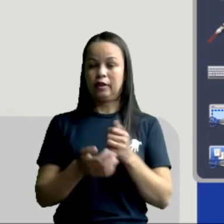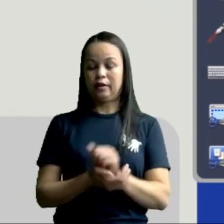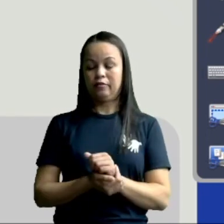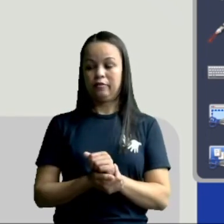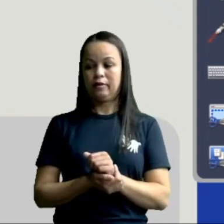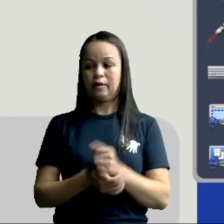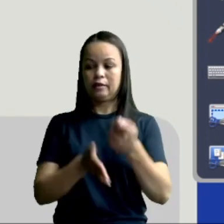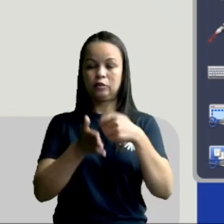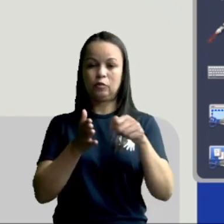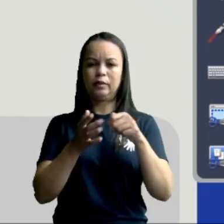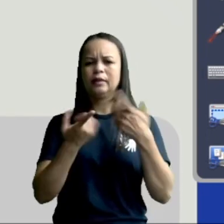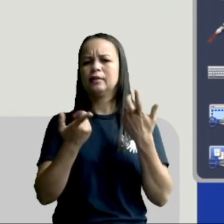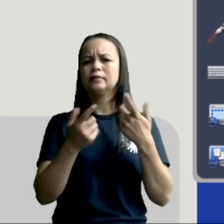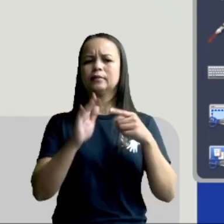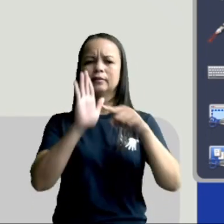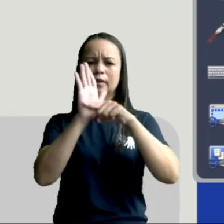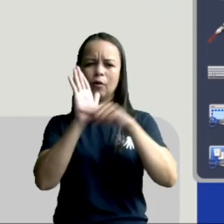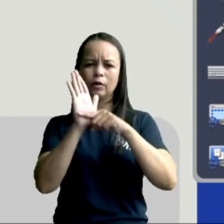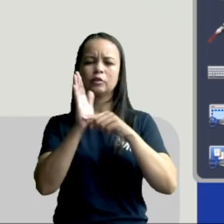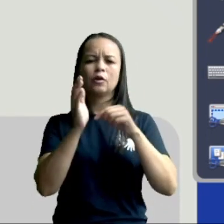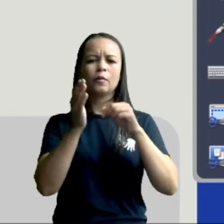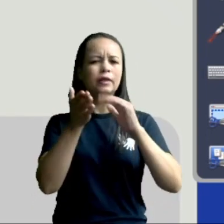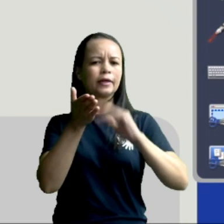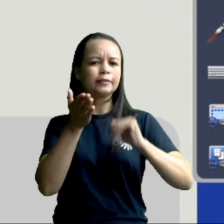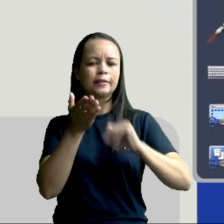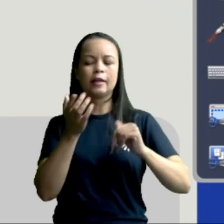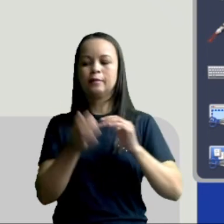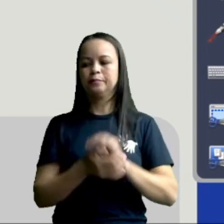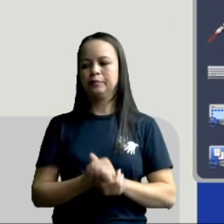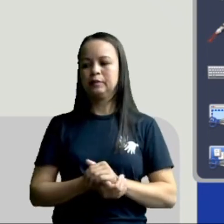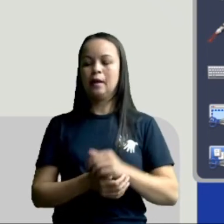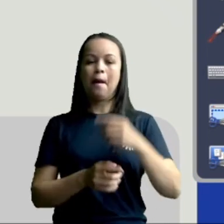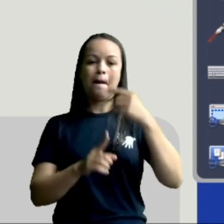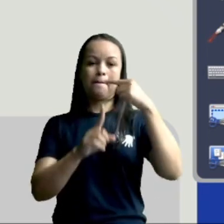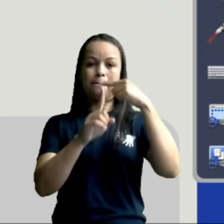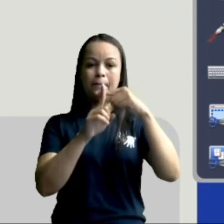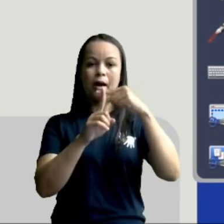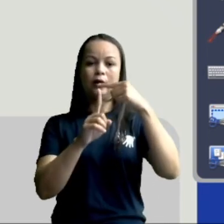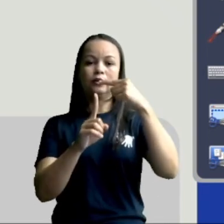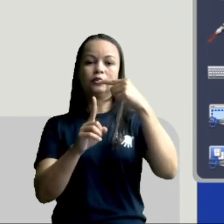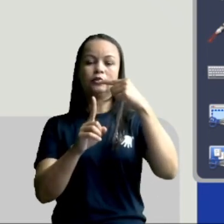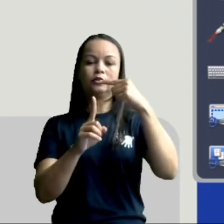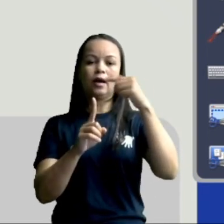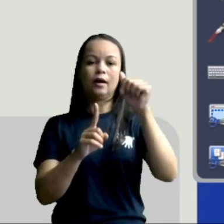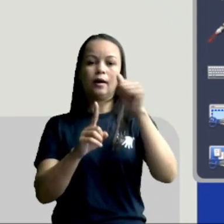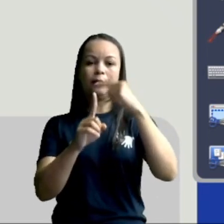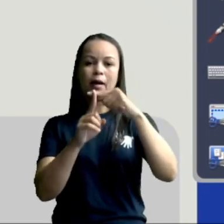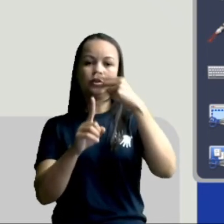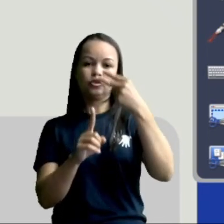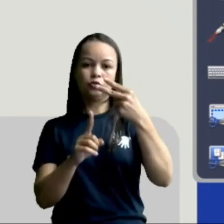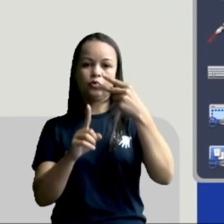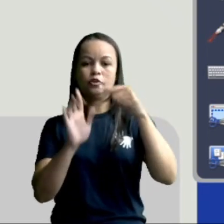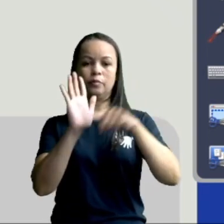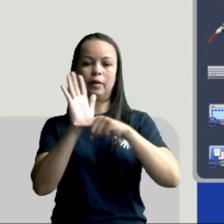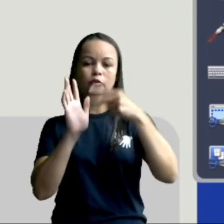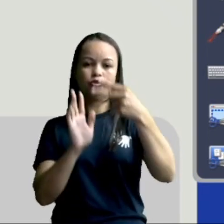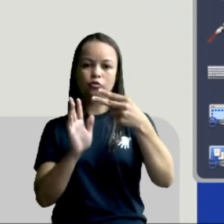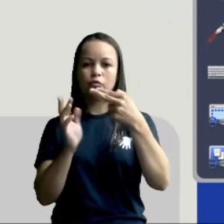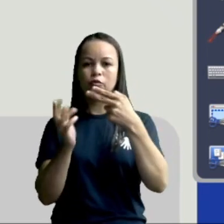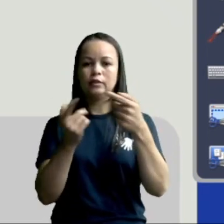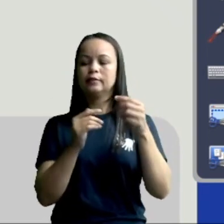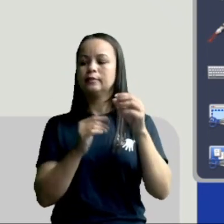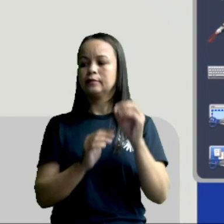subtração, a gente consegue cancelar. Mais 2 menos 2, zerou. Ficou só o valor de A. E do outro lado, 7 menos